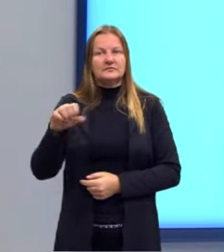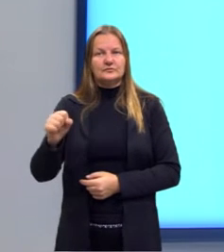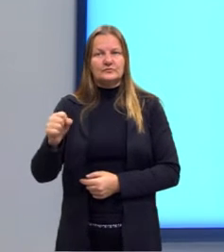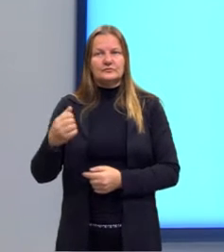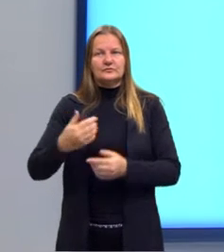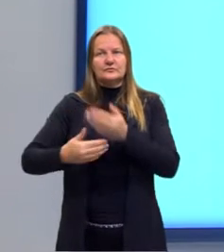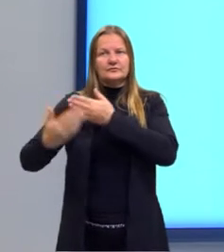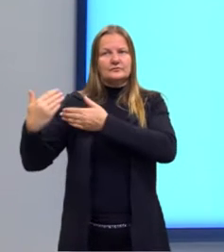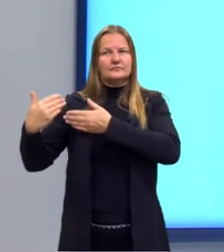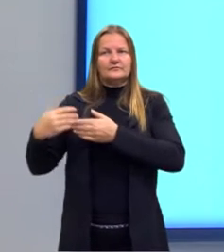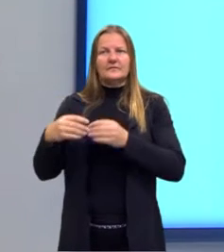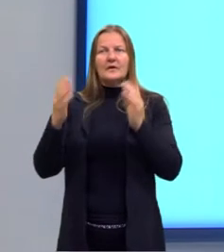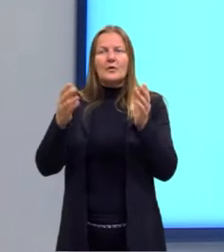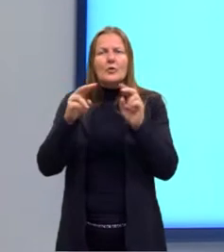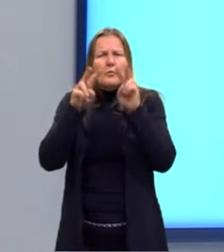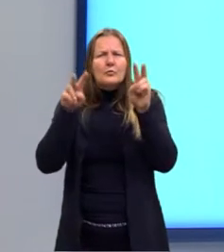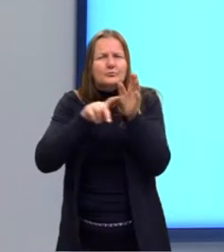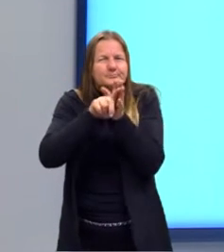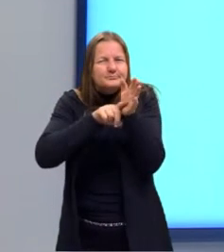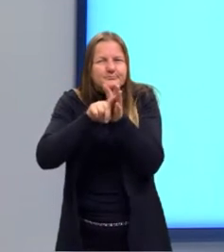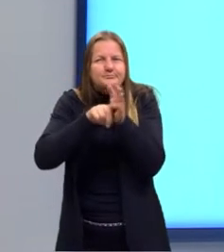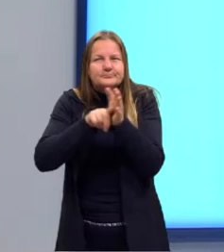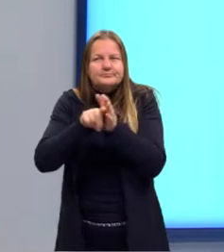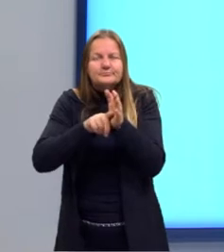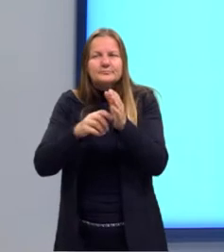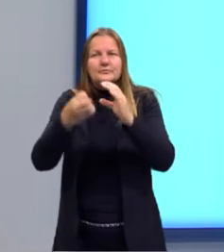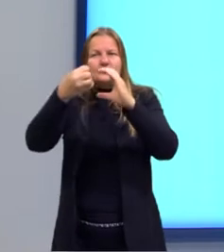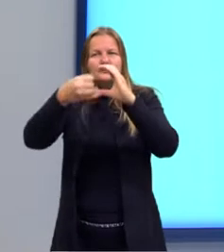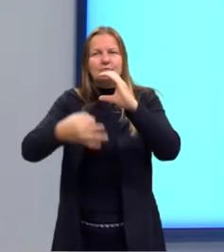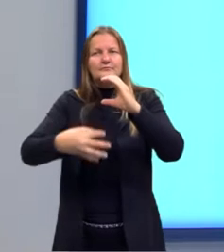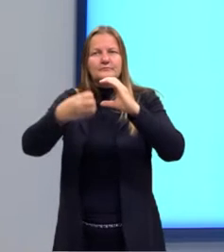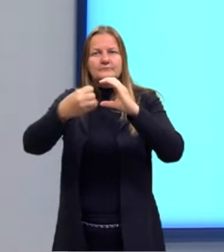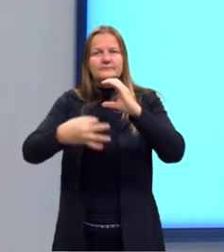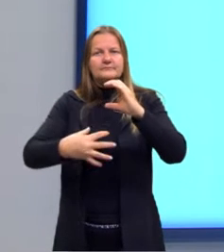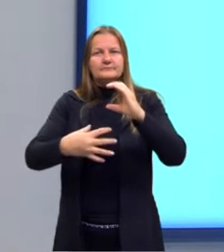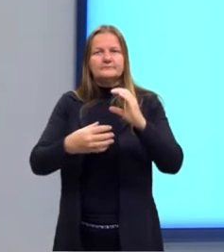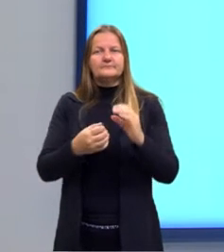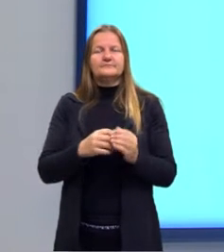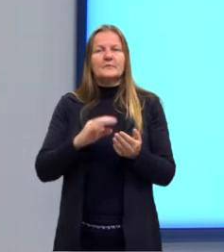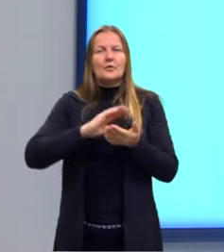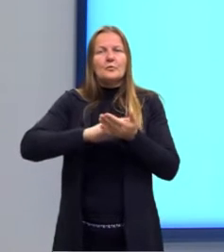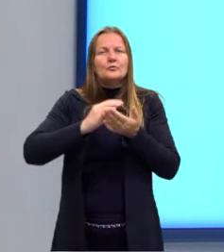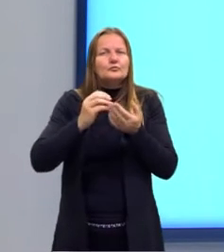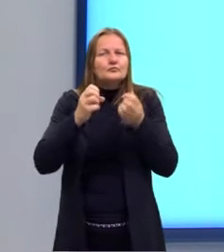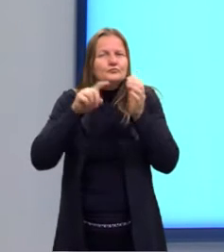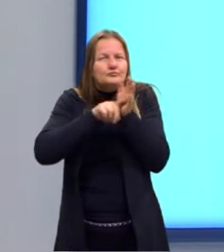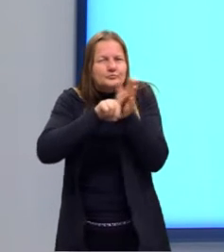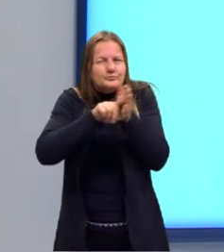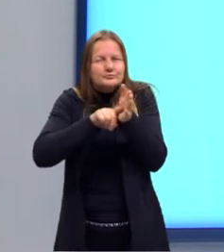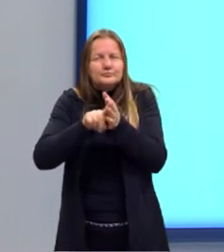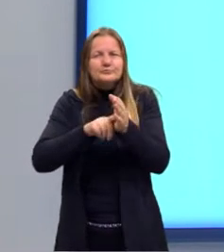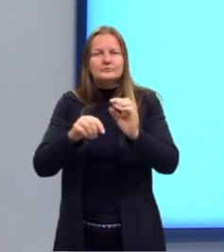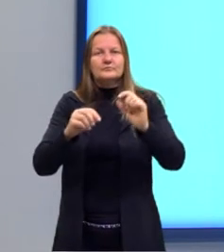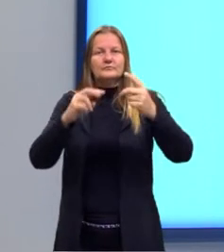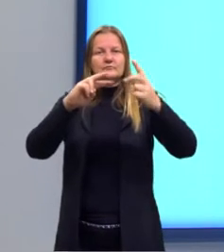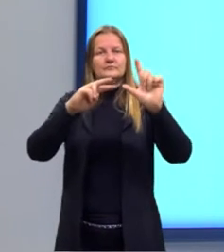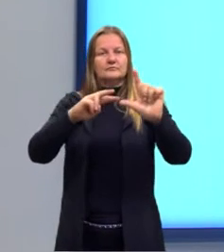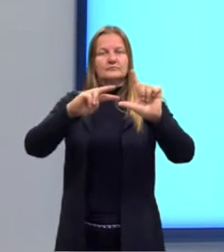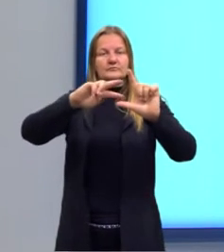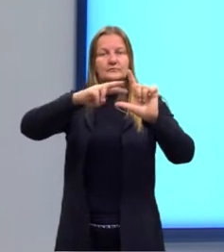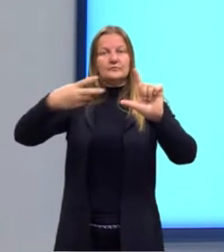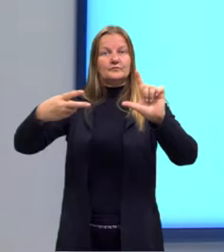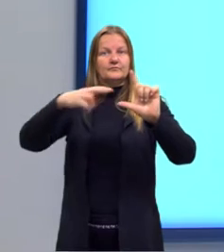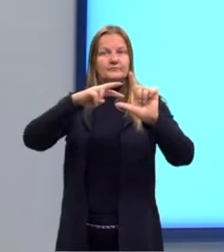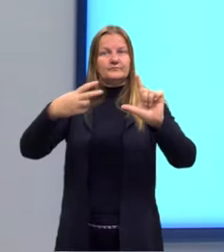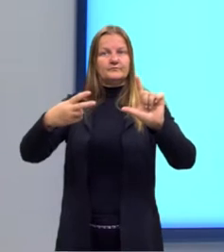Ah tá E agora como é que eu vou interpretar E se ele é do Grama que que eu faço com esse